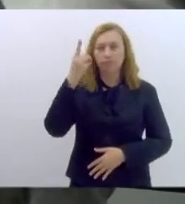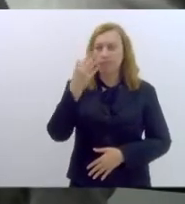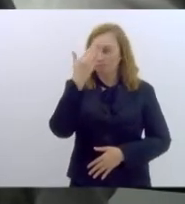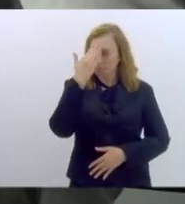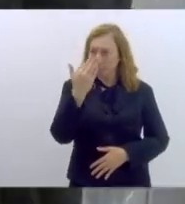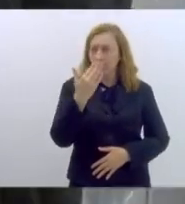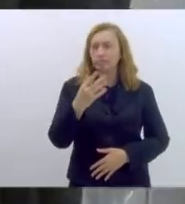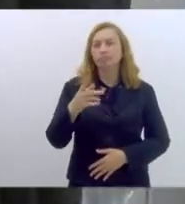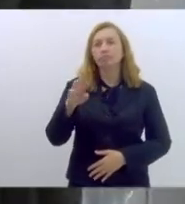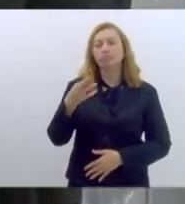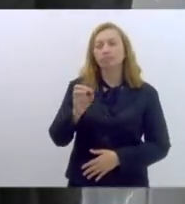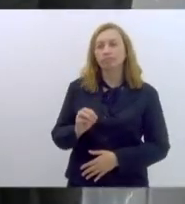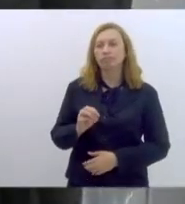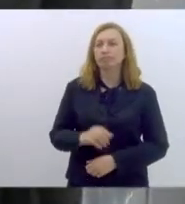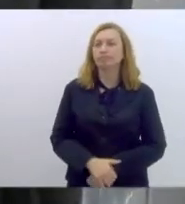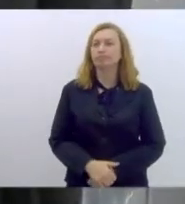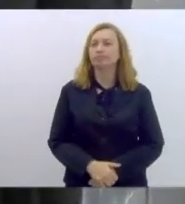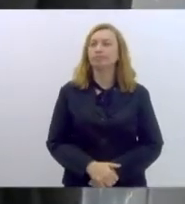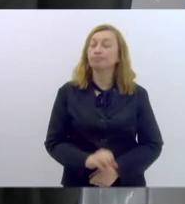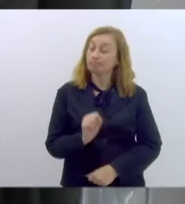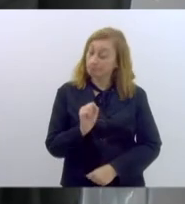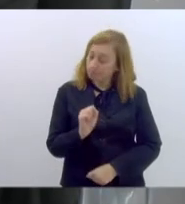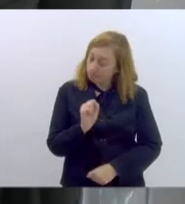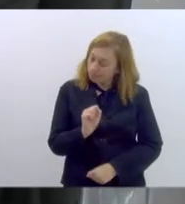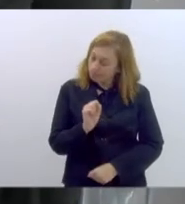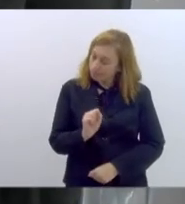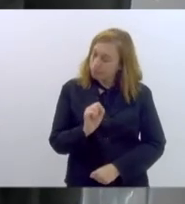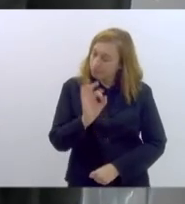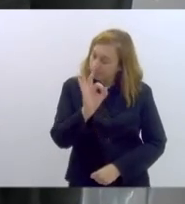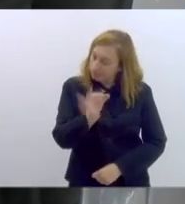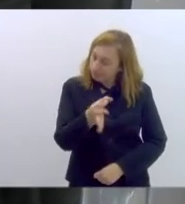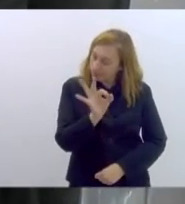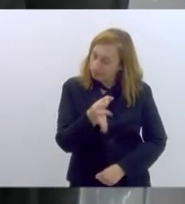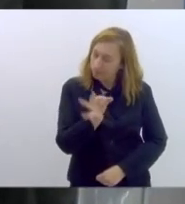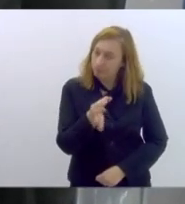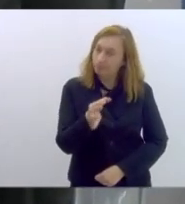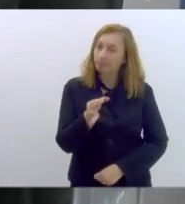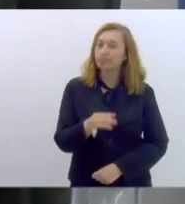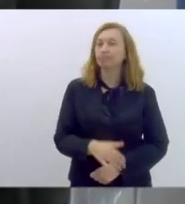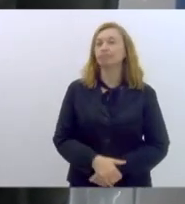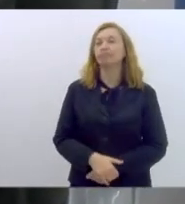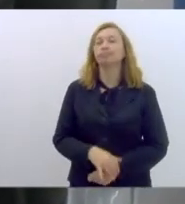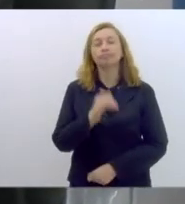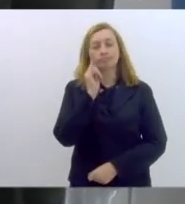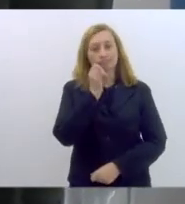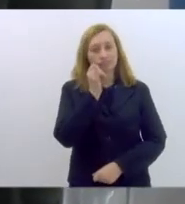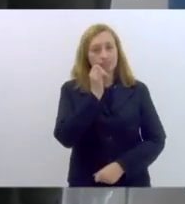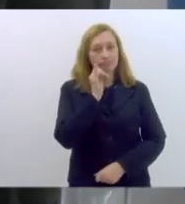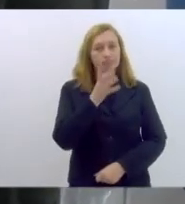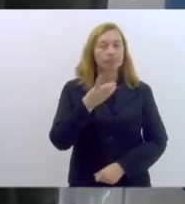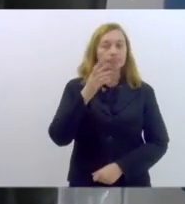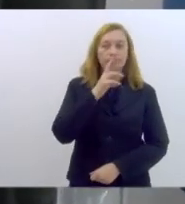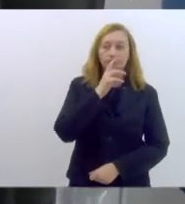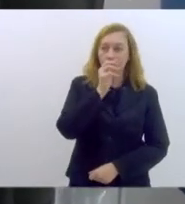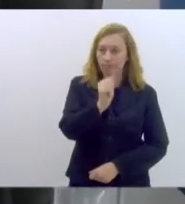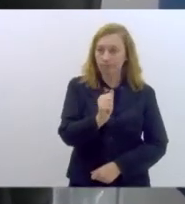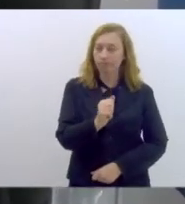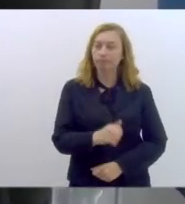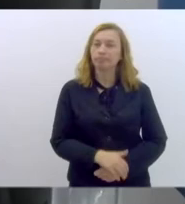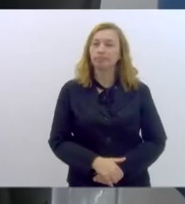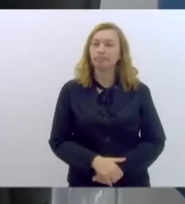agradeço, Ricardo. Você pode ficar certo que tanto o relator, deputado Rodrigo Amorim,